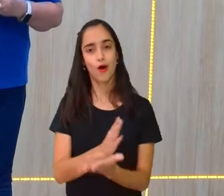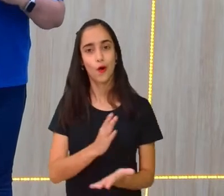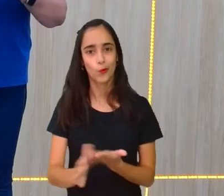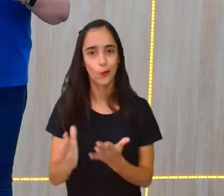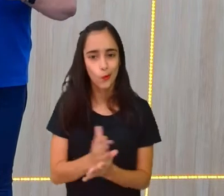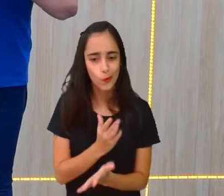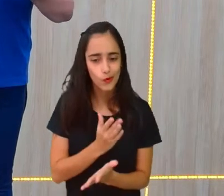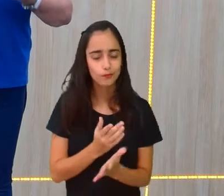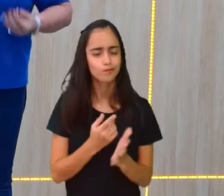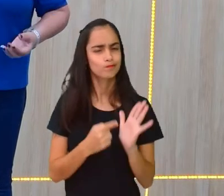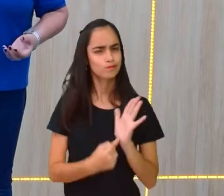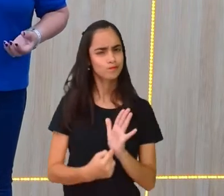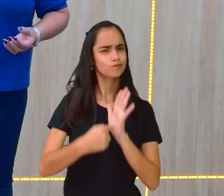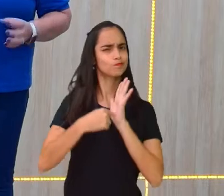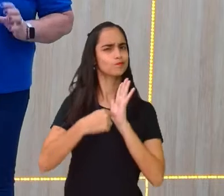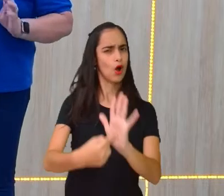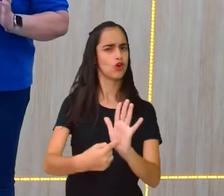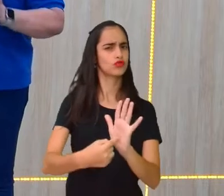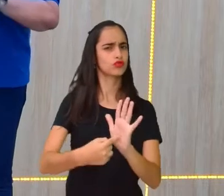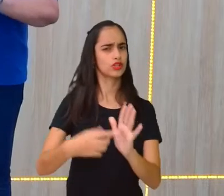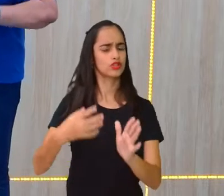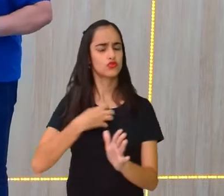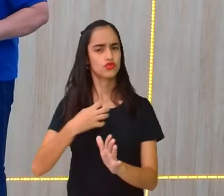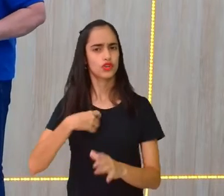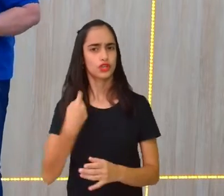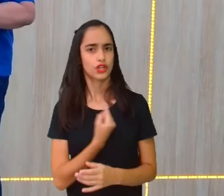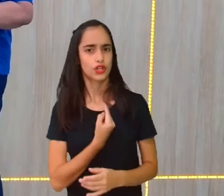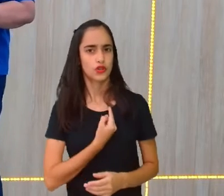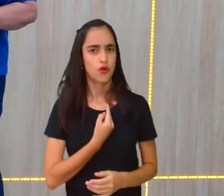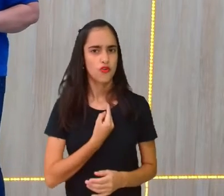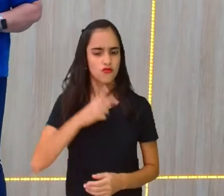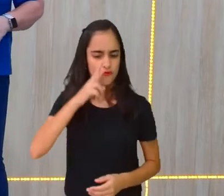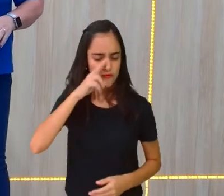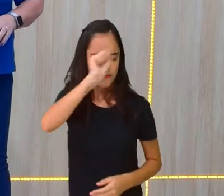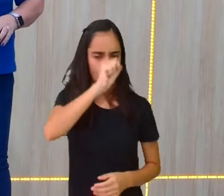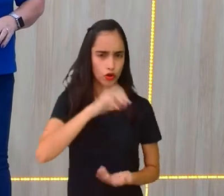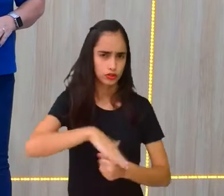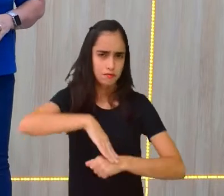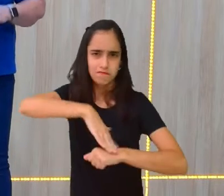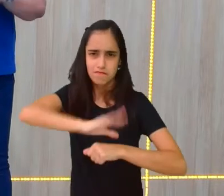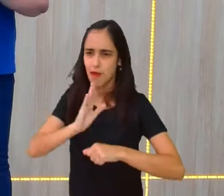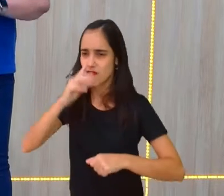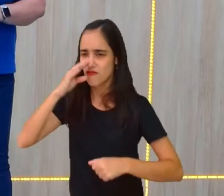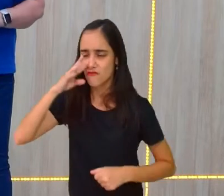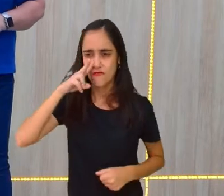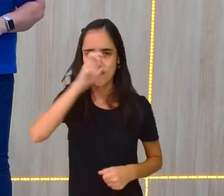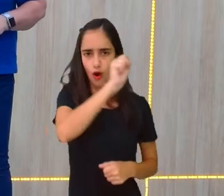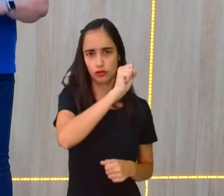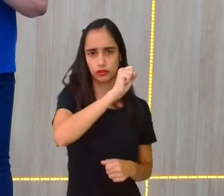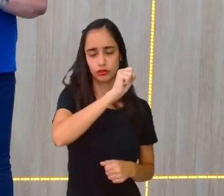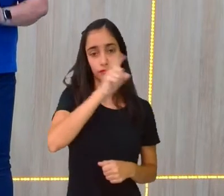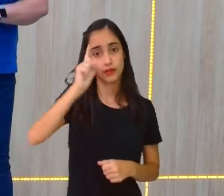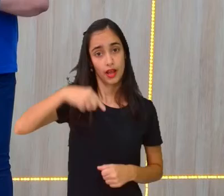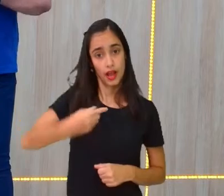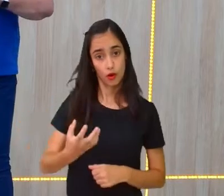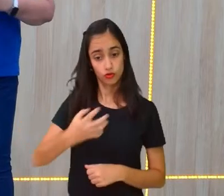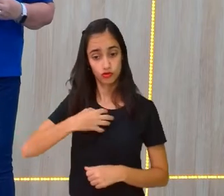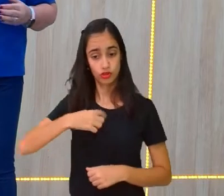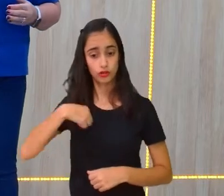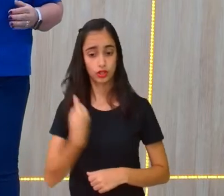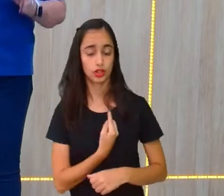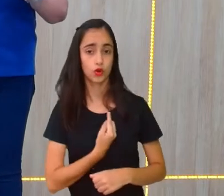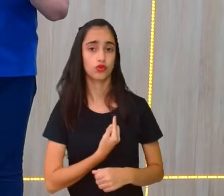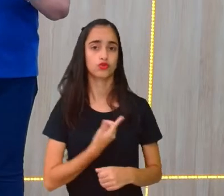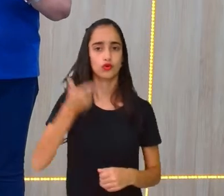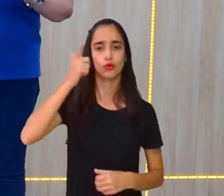fenômenos que a gente fica resistente. Então, é dessa forma que nós recebemos anticorpos durante a